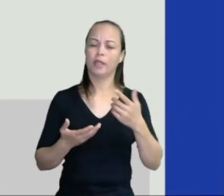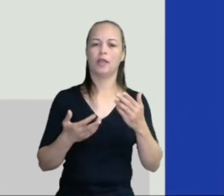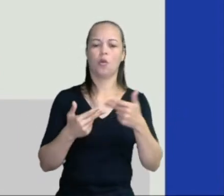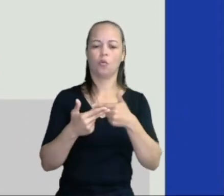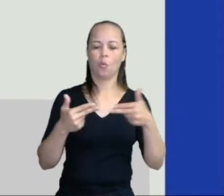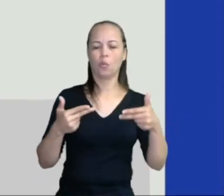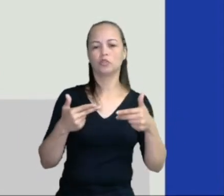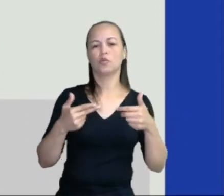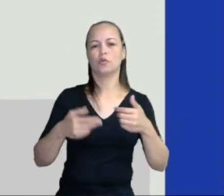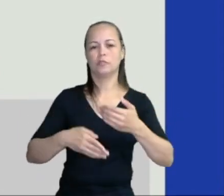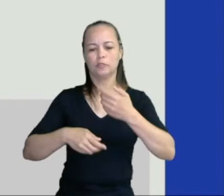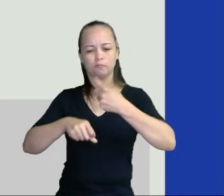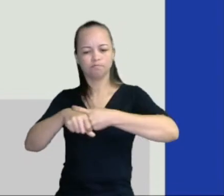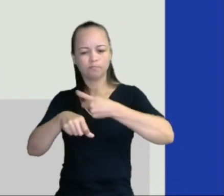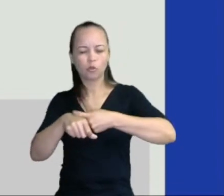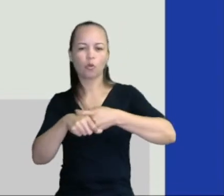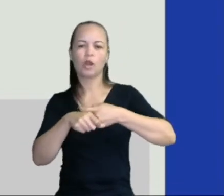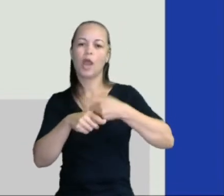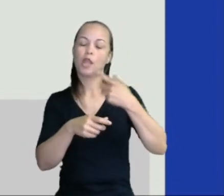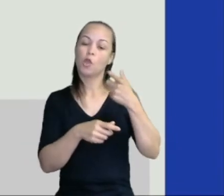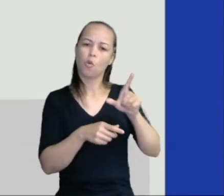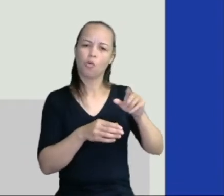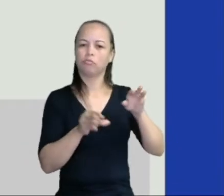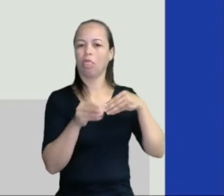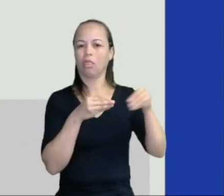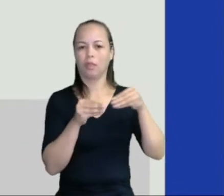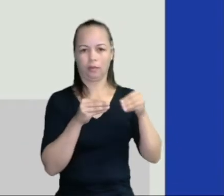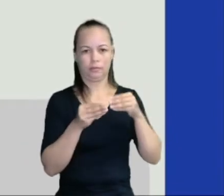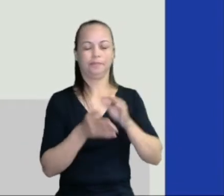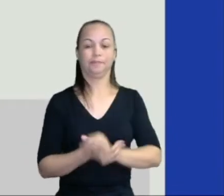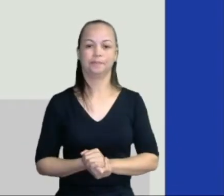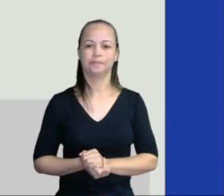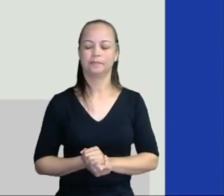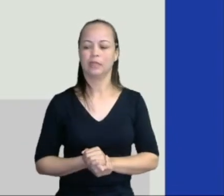materiais que não são resistentes, tá? Nós aprendemos também sobre a